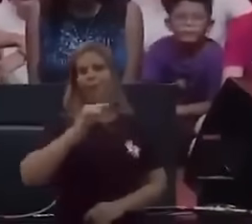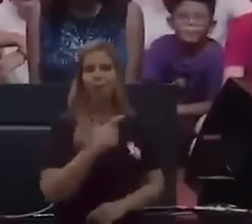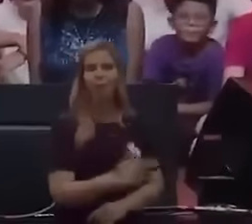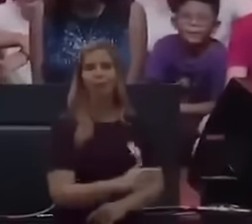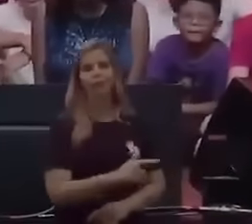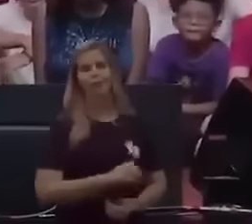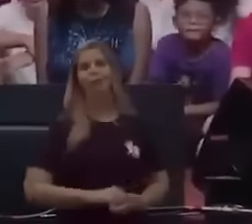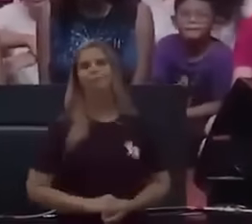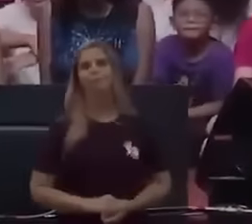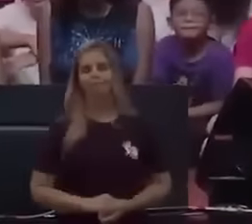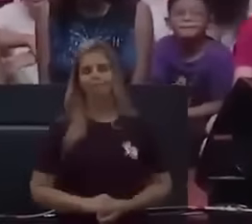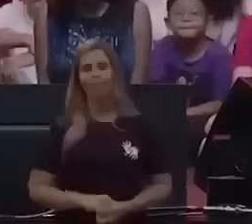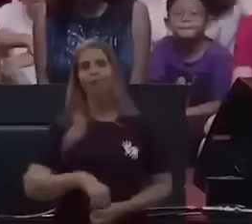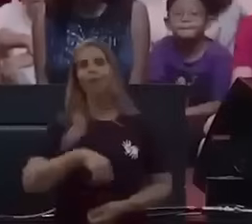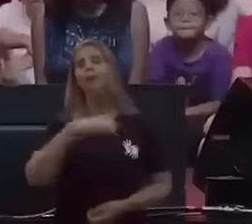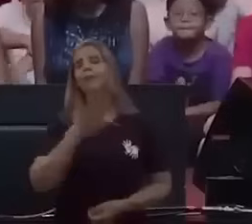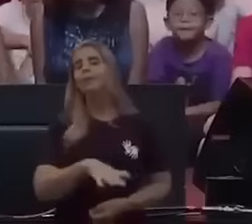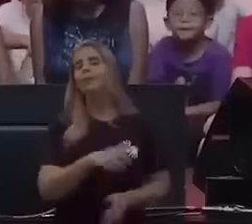este homem?